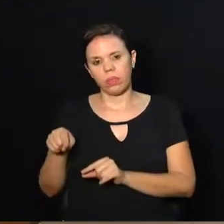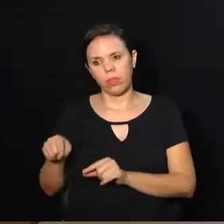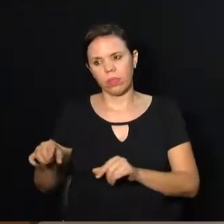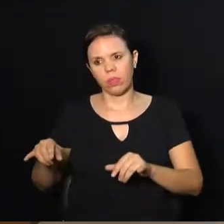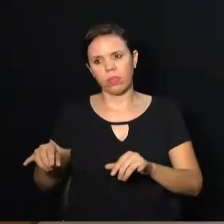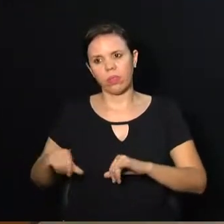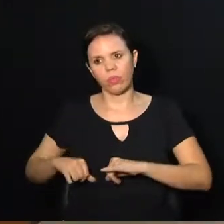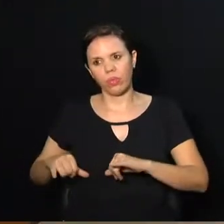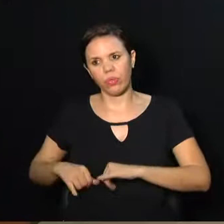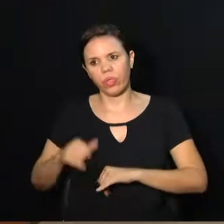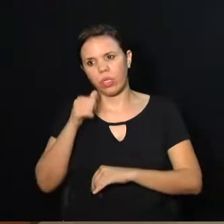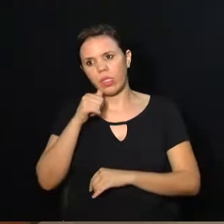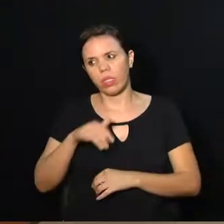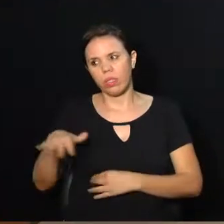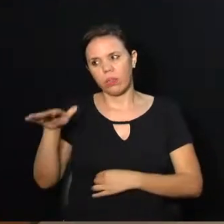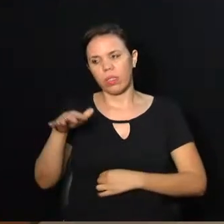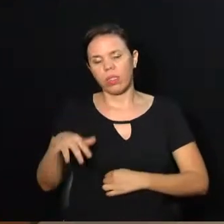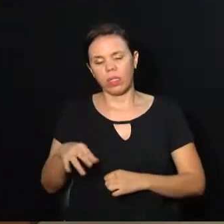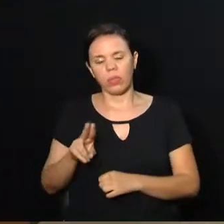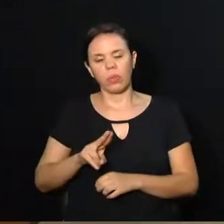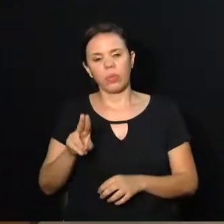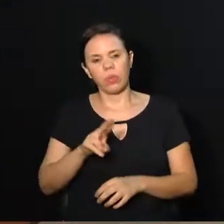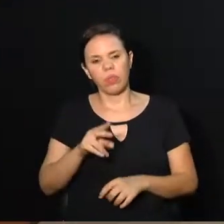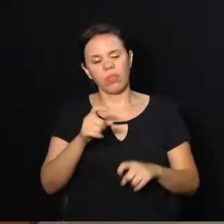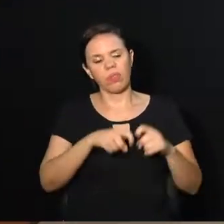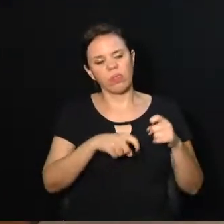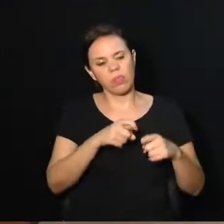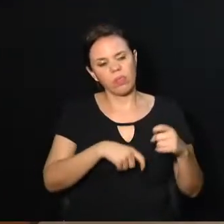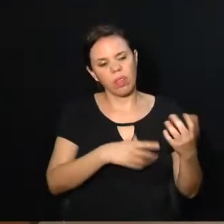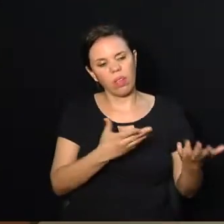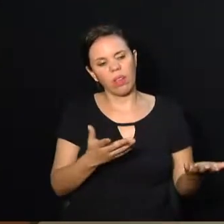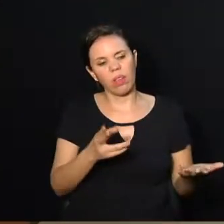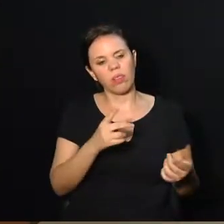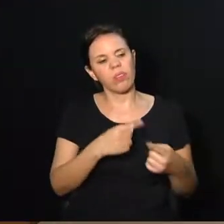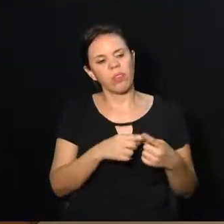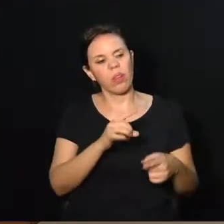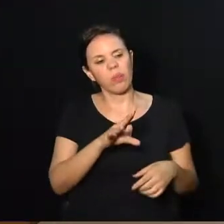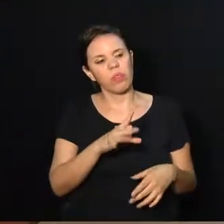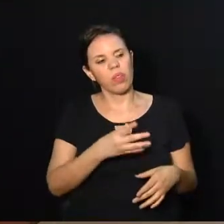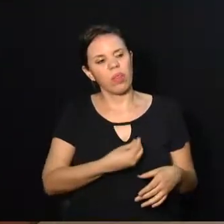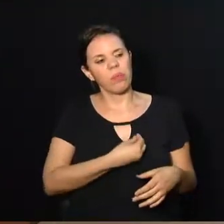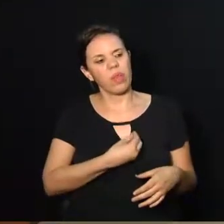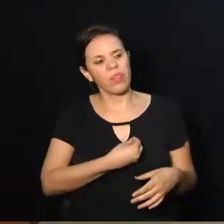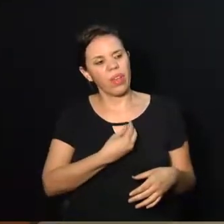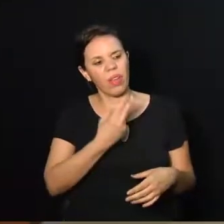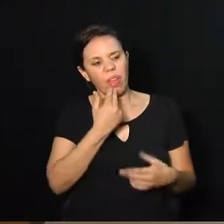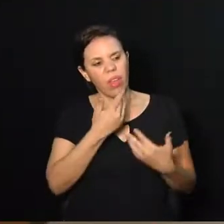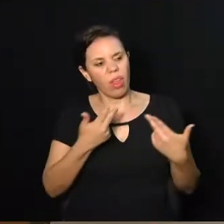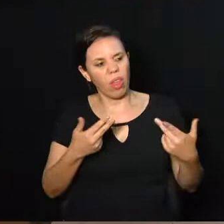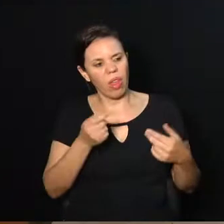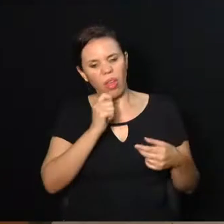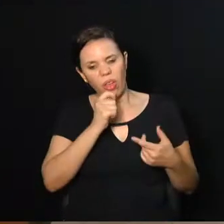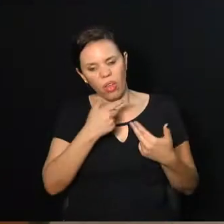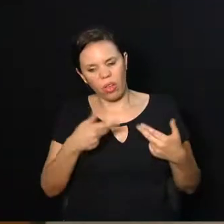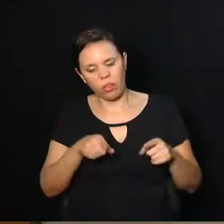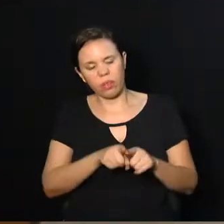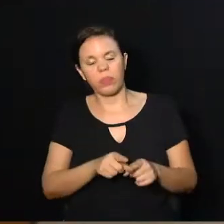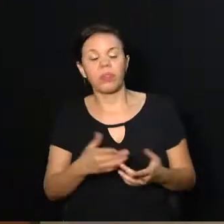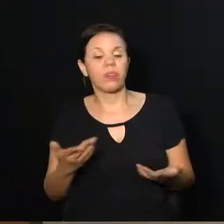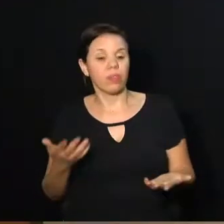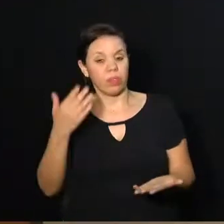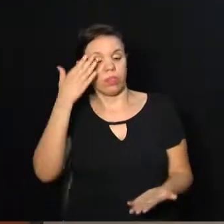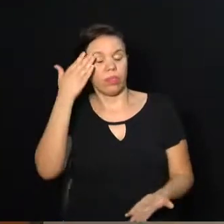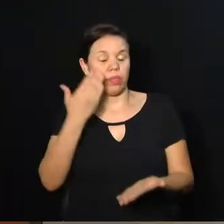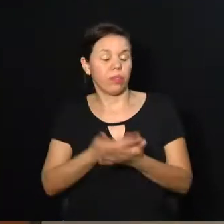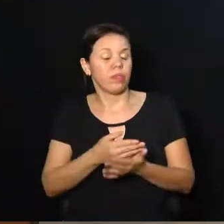dessas mulheres que utilizam do sexo muitas das vezes para conseguir uma... Sustentar o vício, né? Eu acredito,